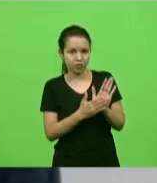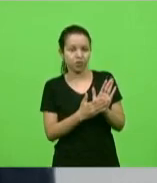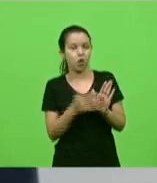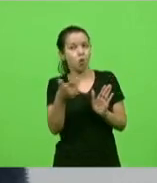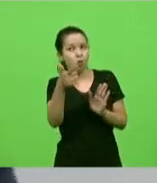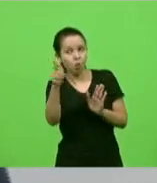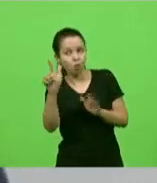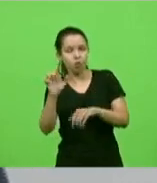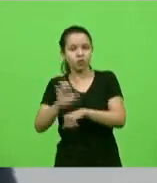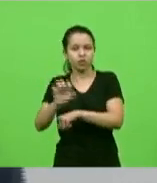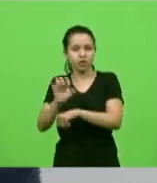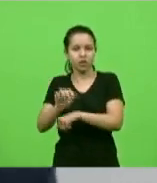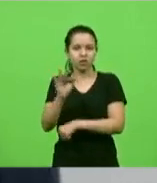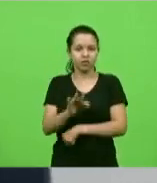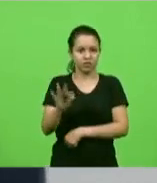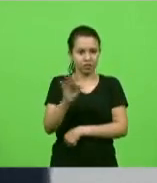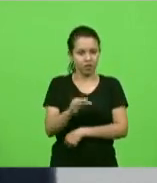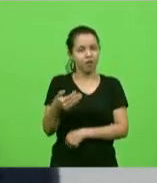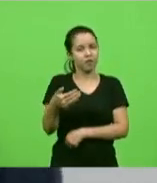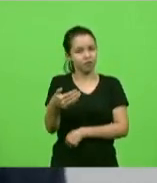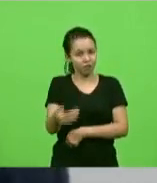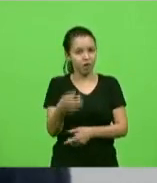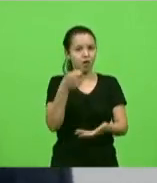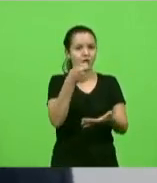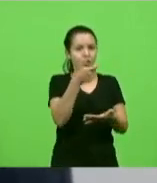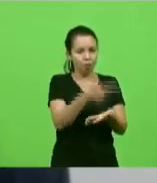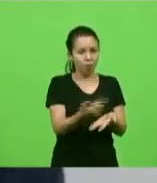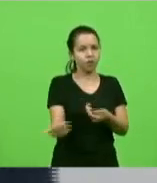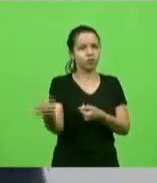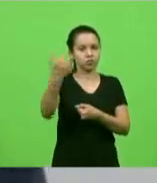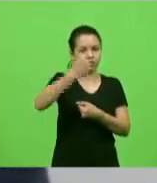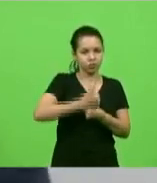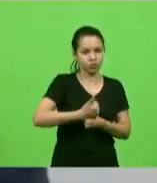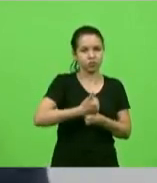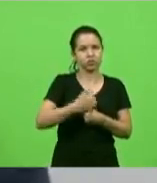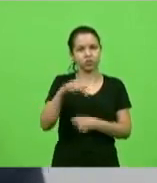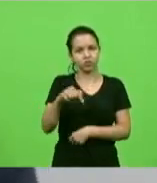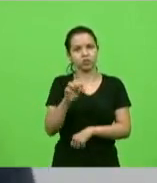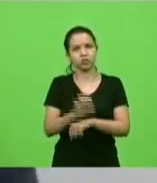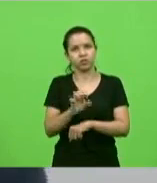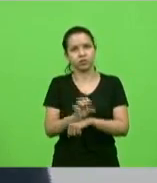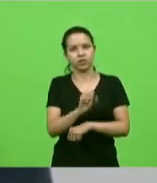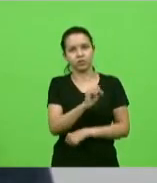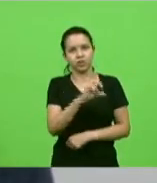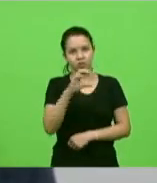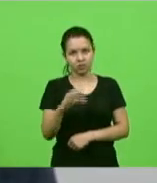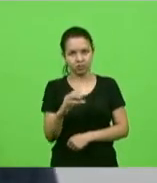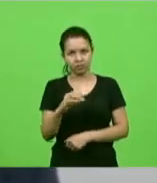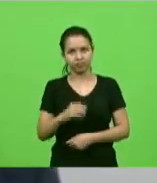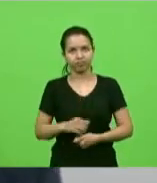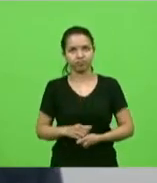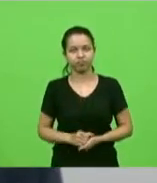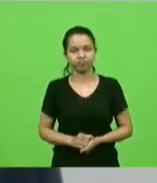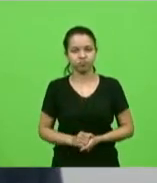da Federação irá acabar fazendo a aquisição substituindo ao nosso Estado de Santa Catarina.